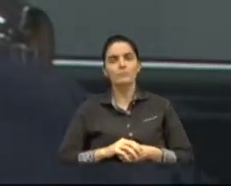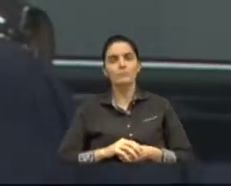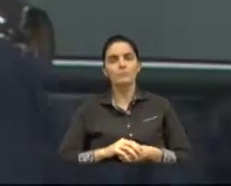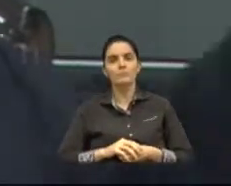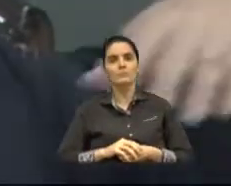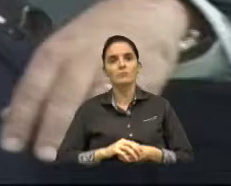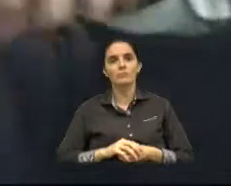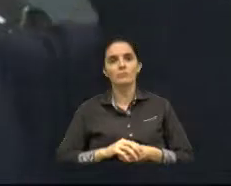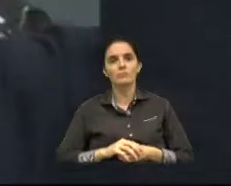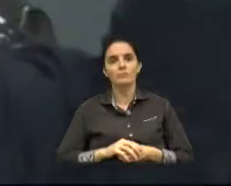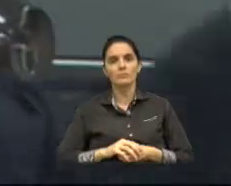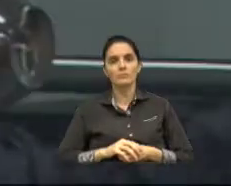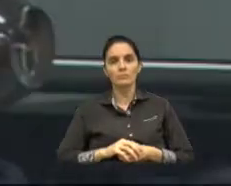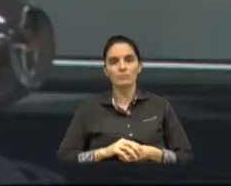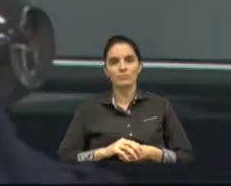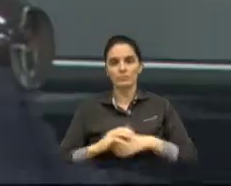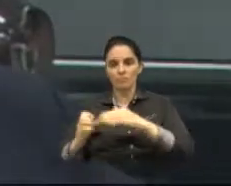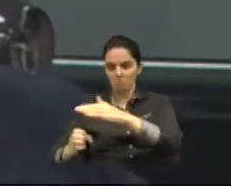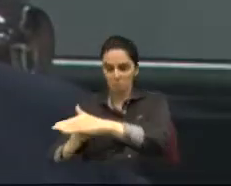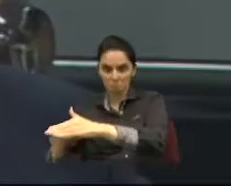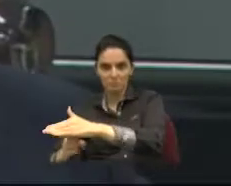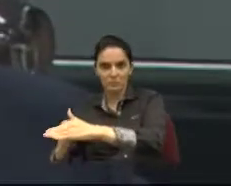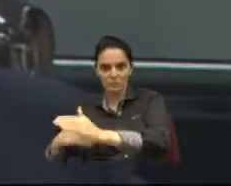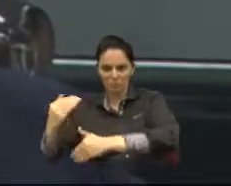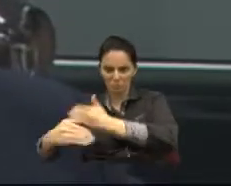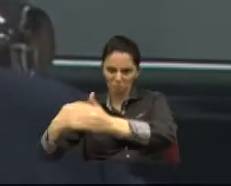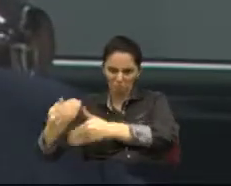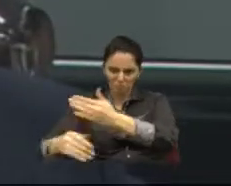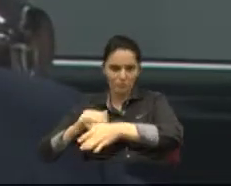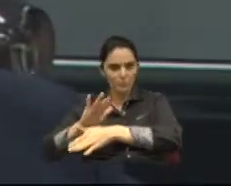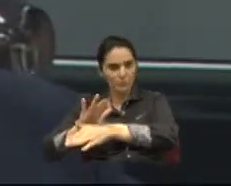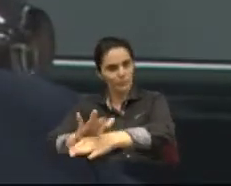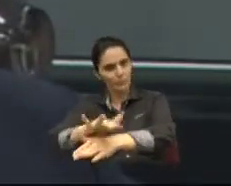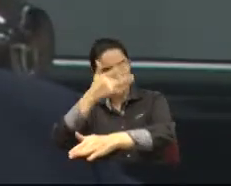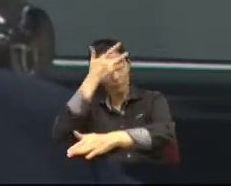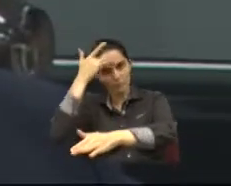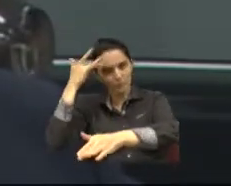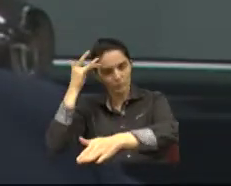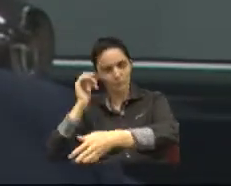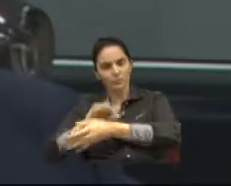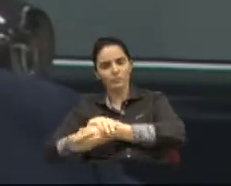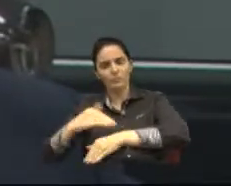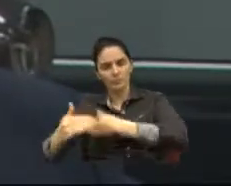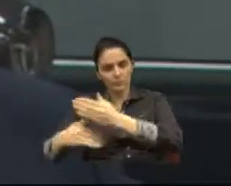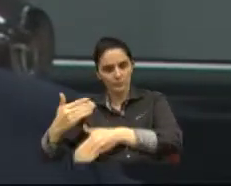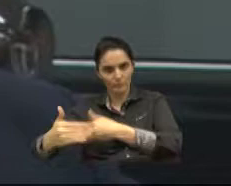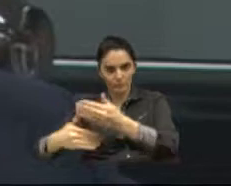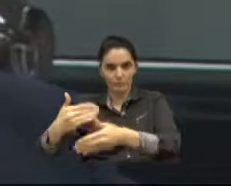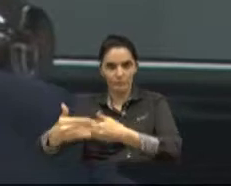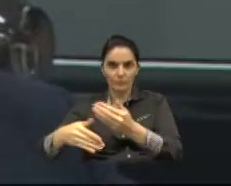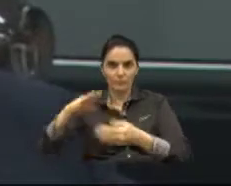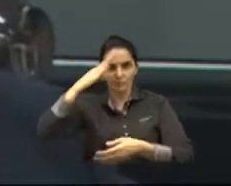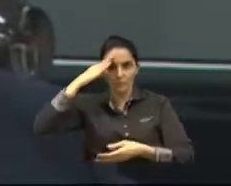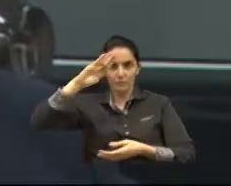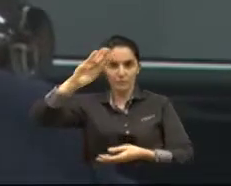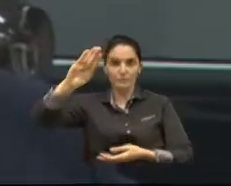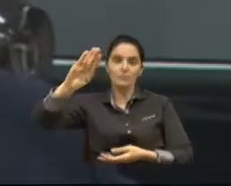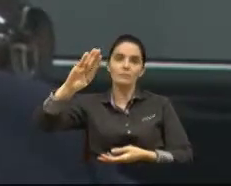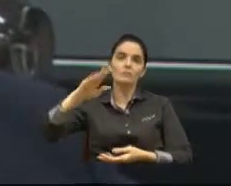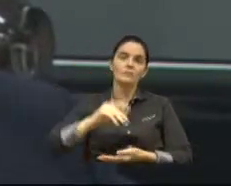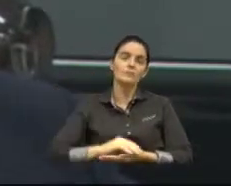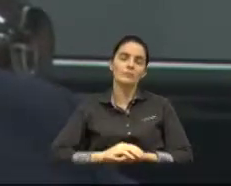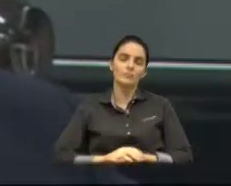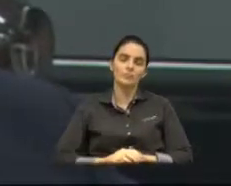continuar por mais muitos e muitos anos, e possa dar continuidade, principalmente